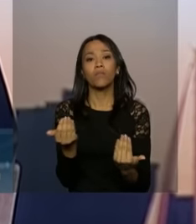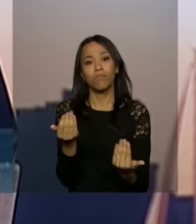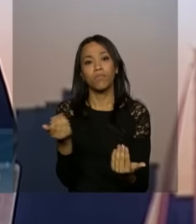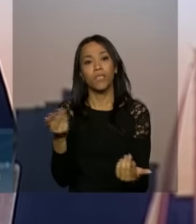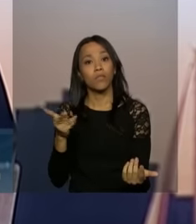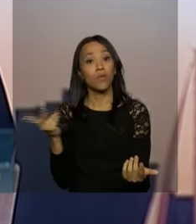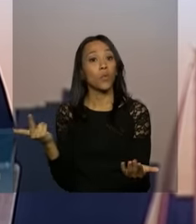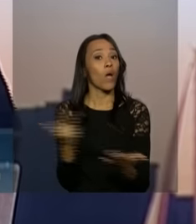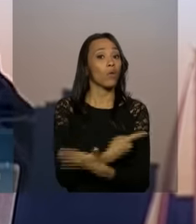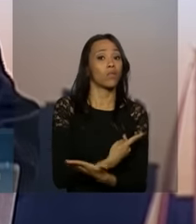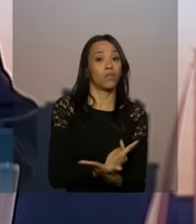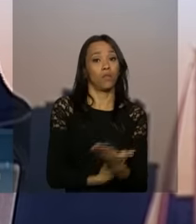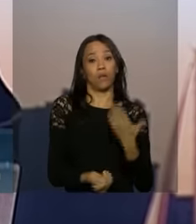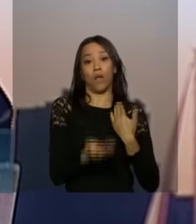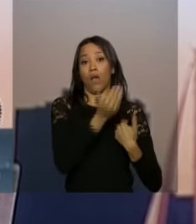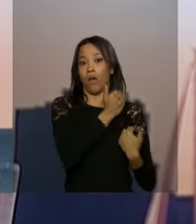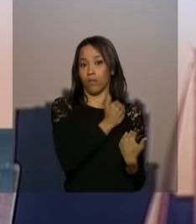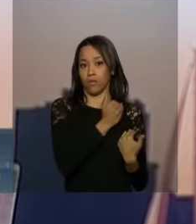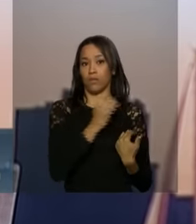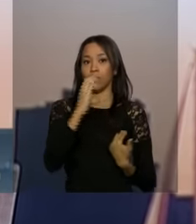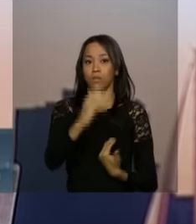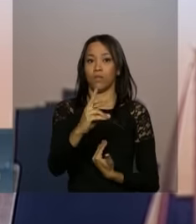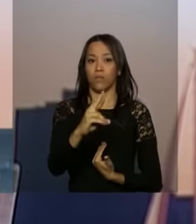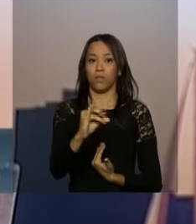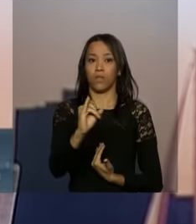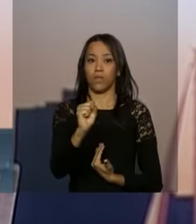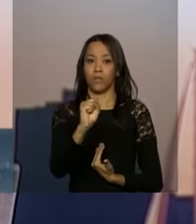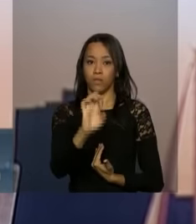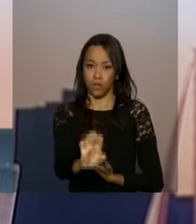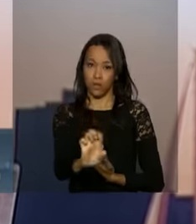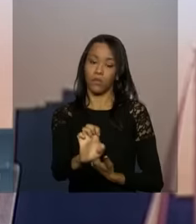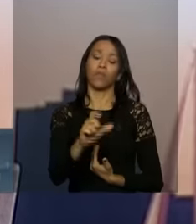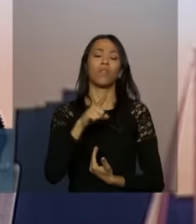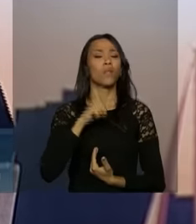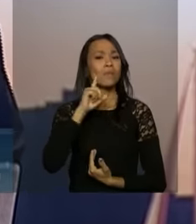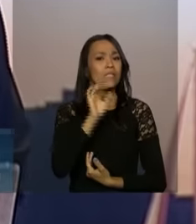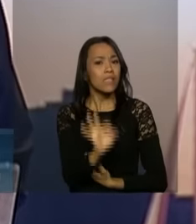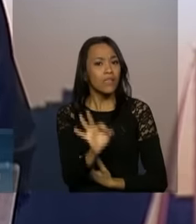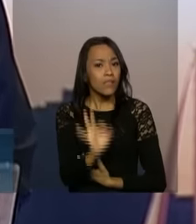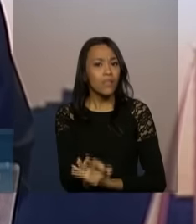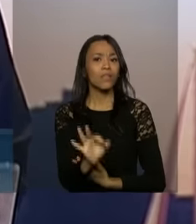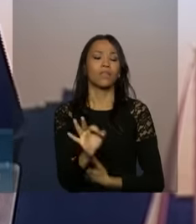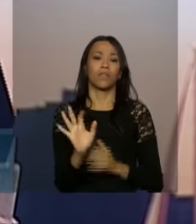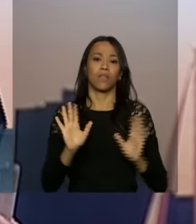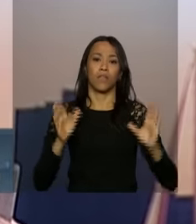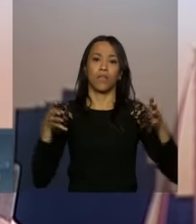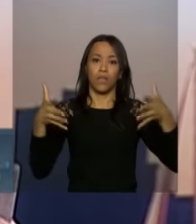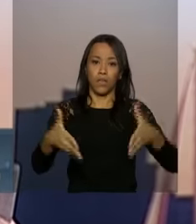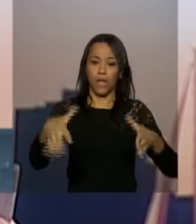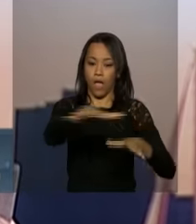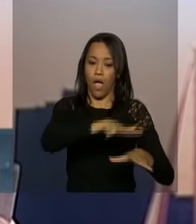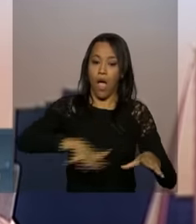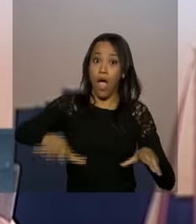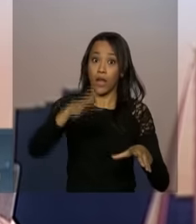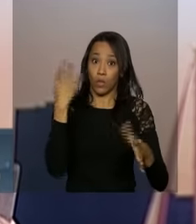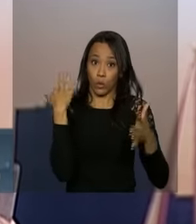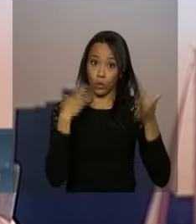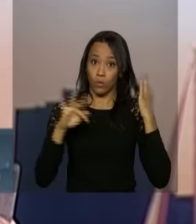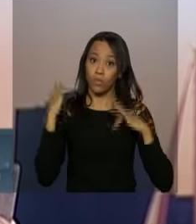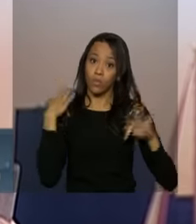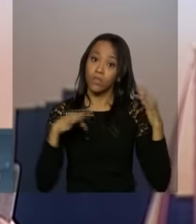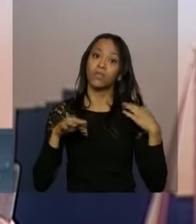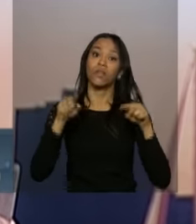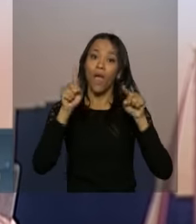crises anteriores. Tenho certeza que a atividade turística é uma forma